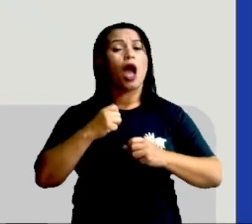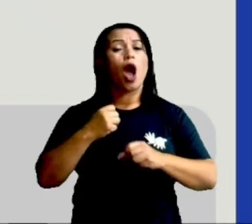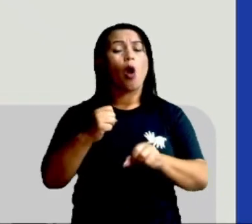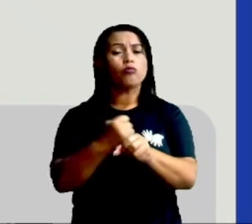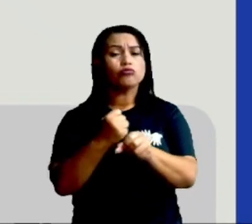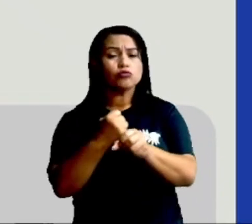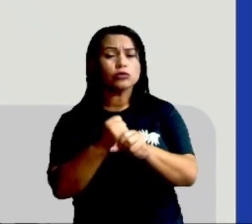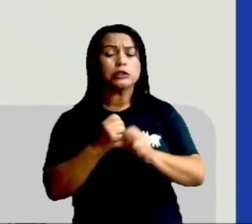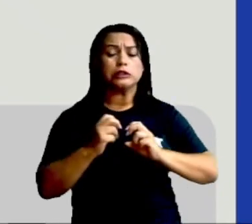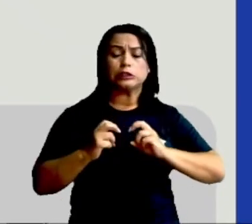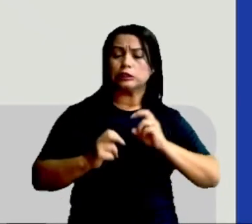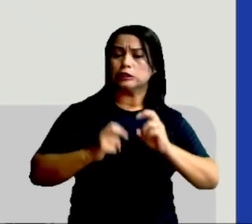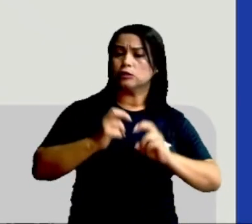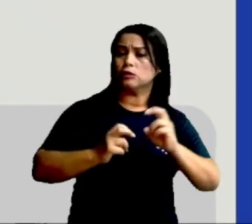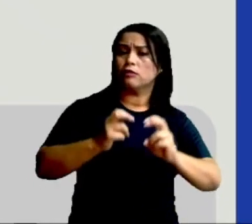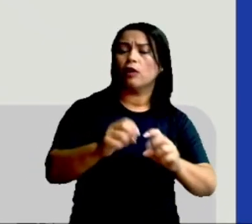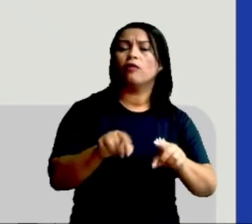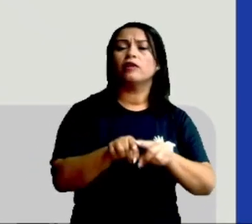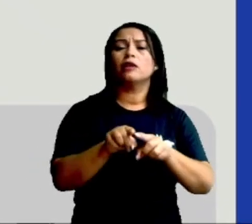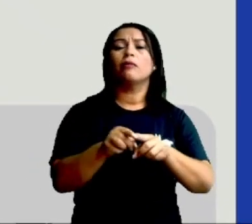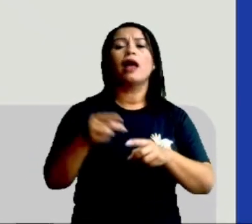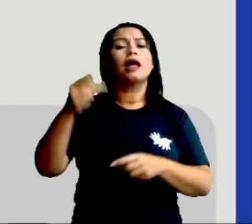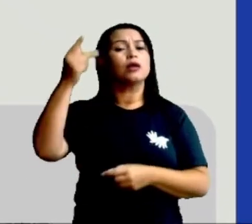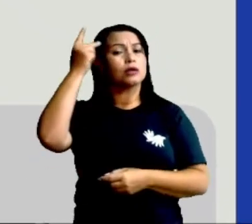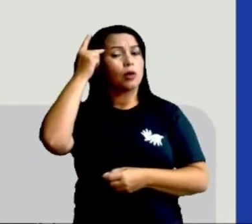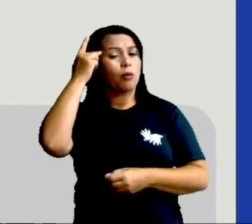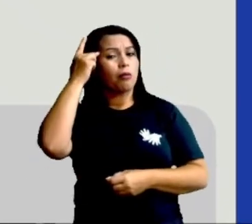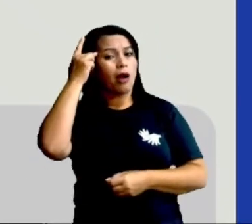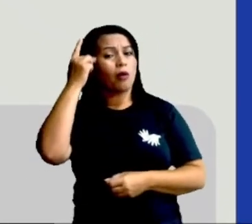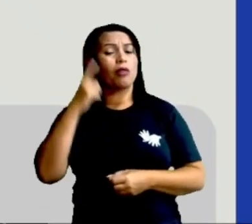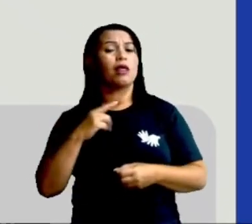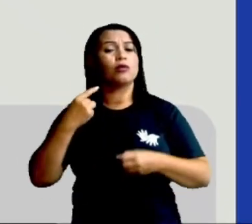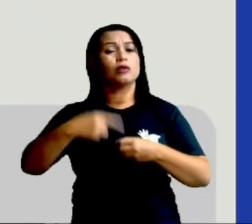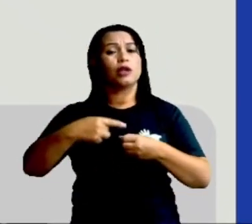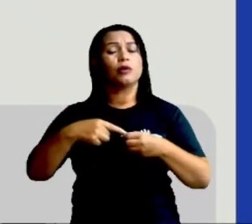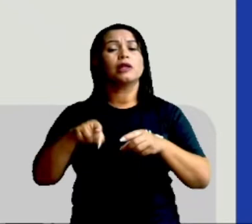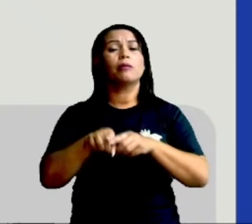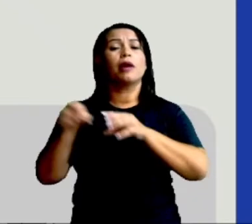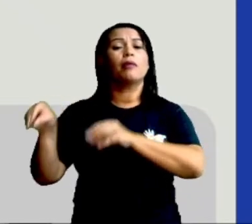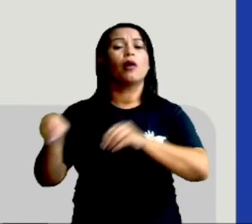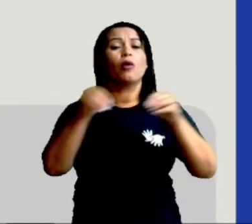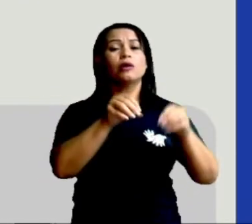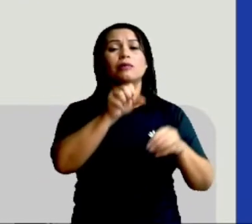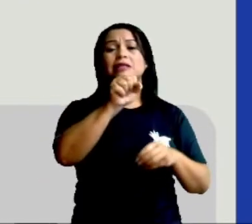de café no interior de São Paulo para o Porto de Santos.